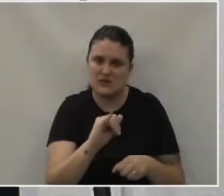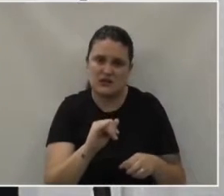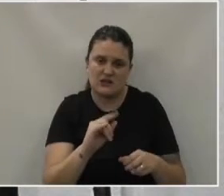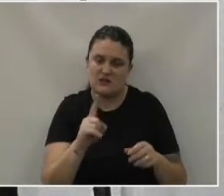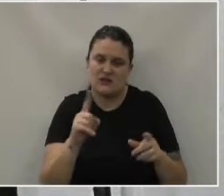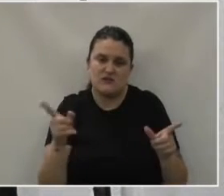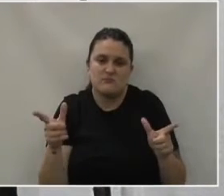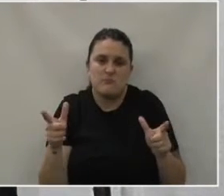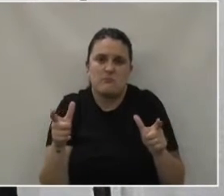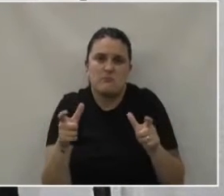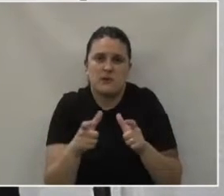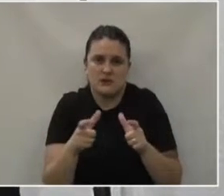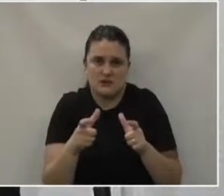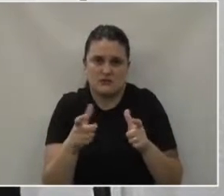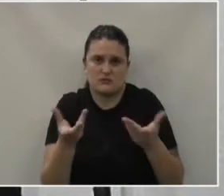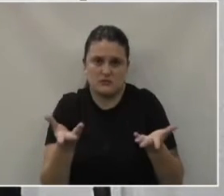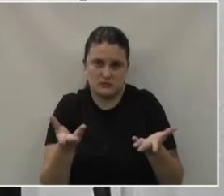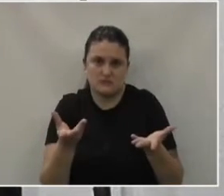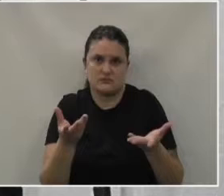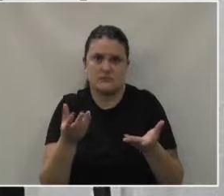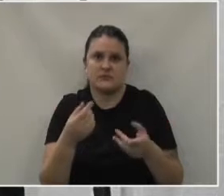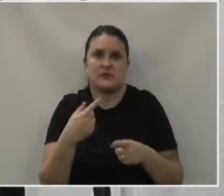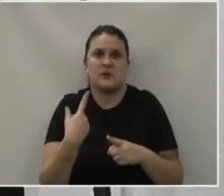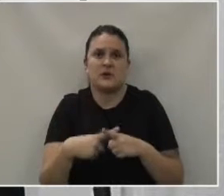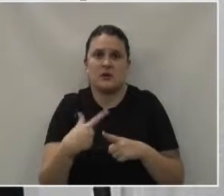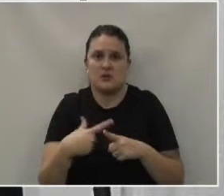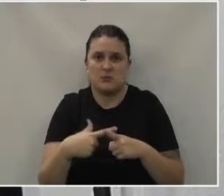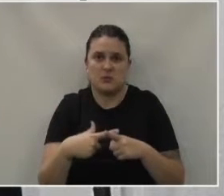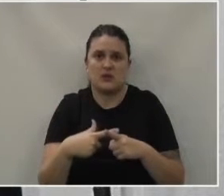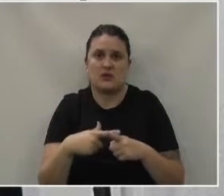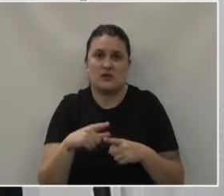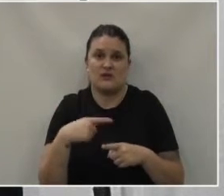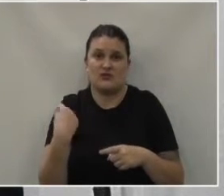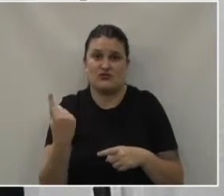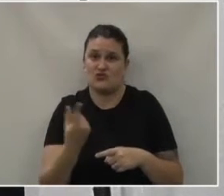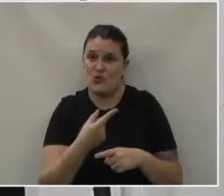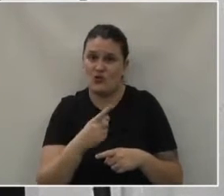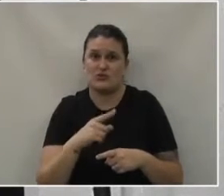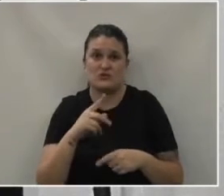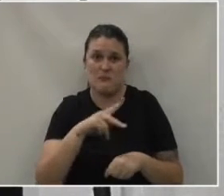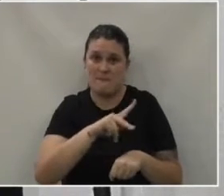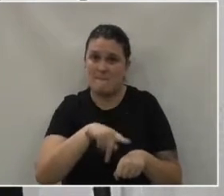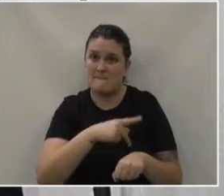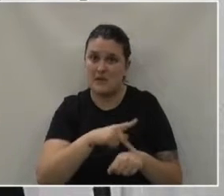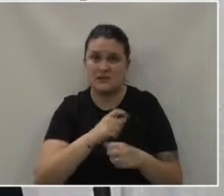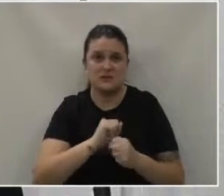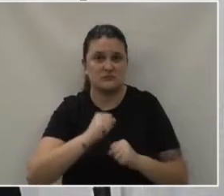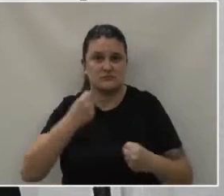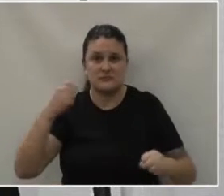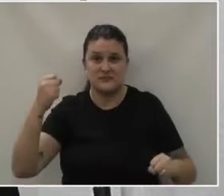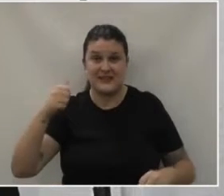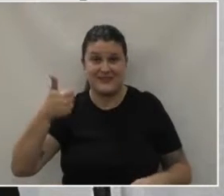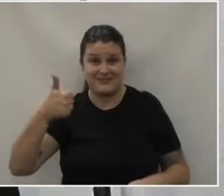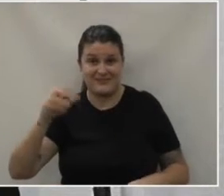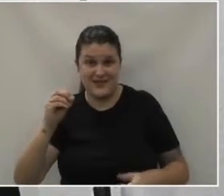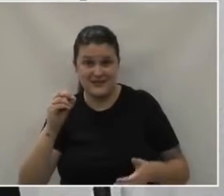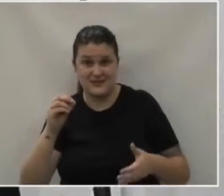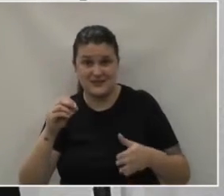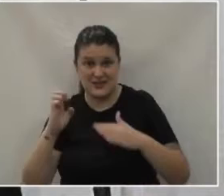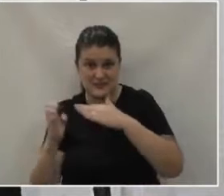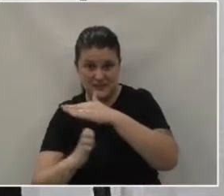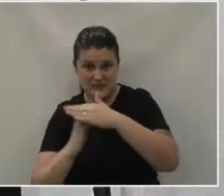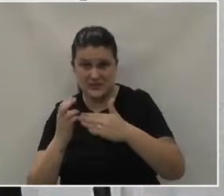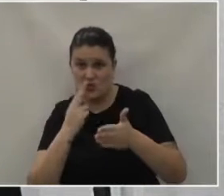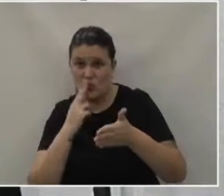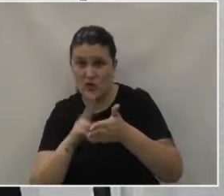território dessas 10 nações, não chega à região norte brasileira. Desses 10 correios que foram